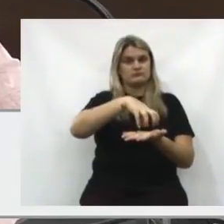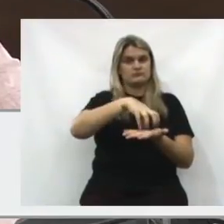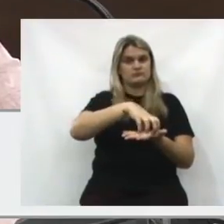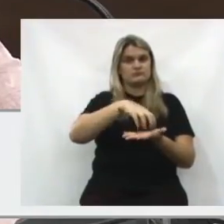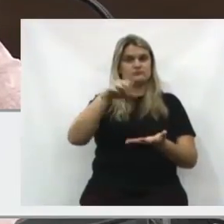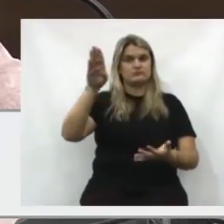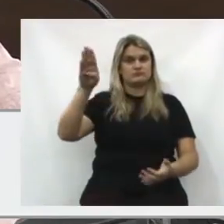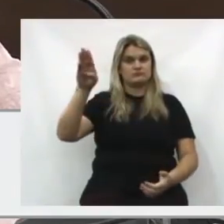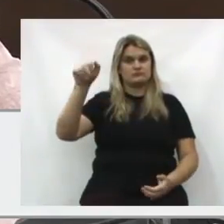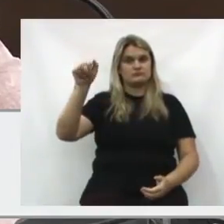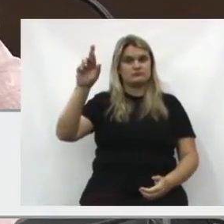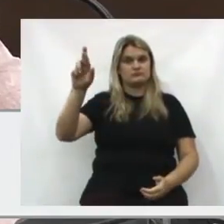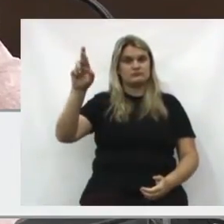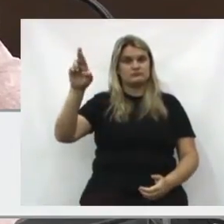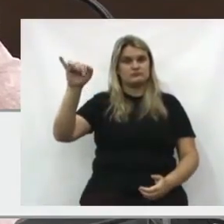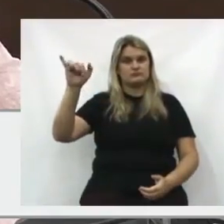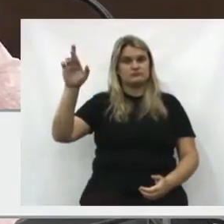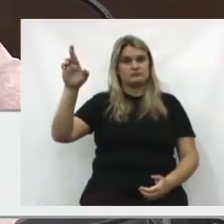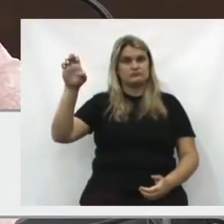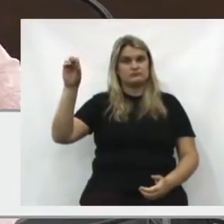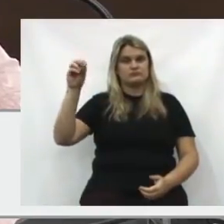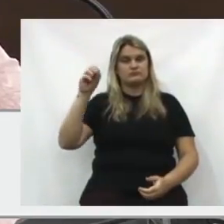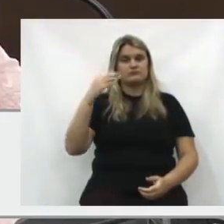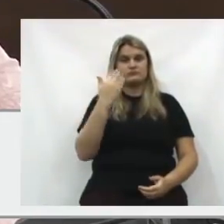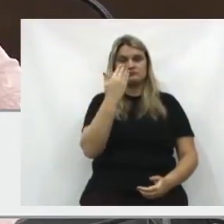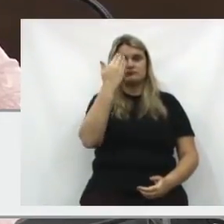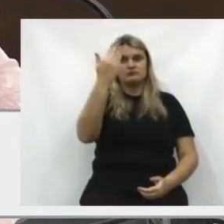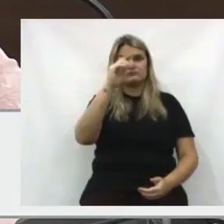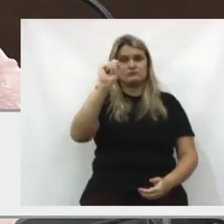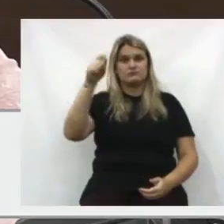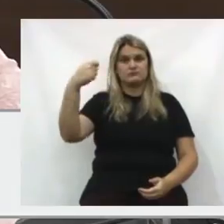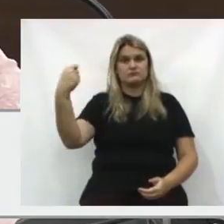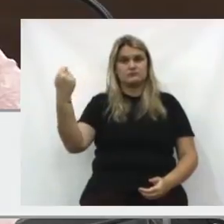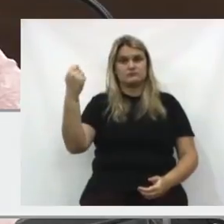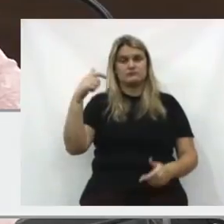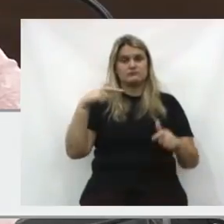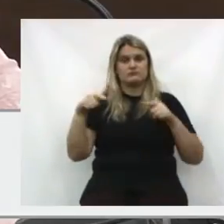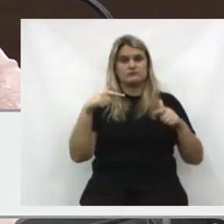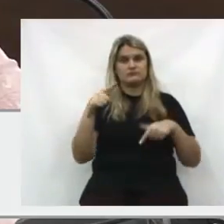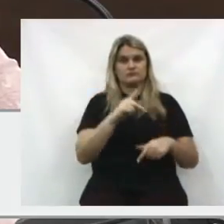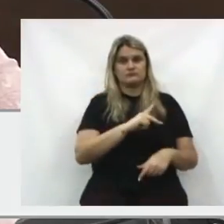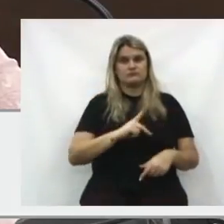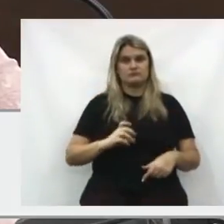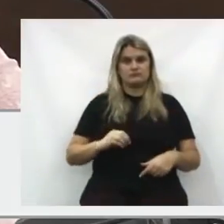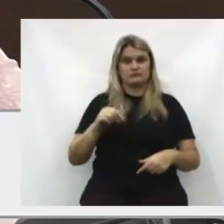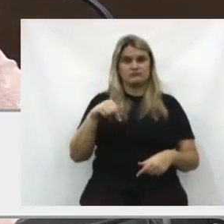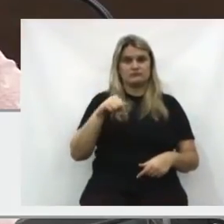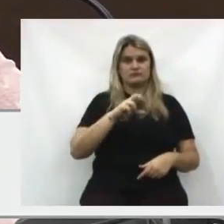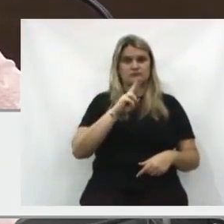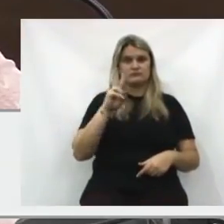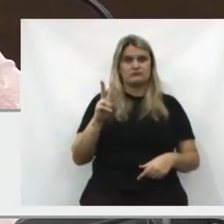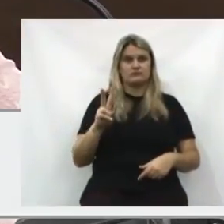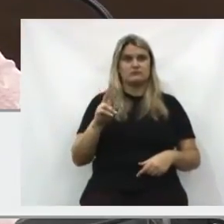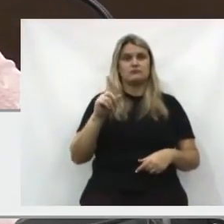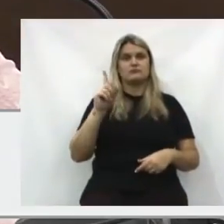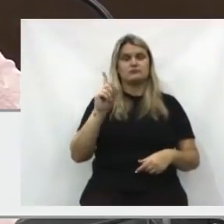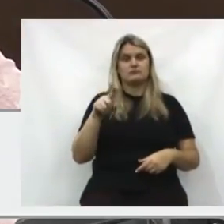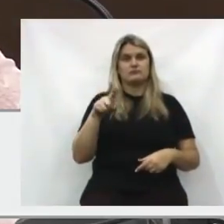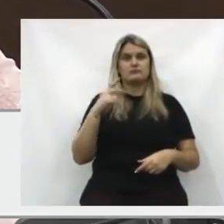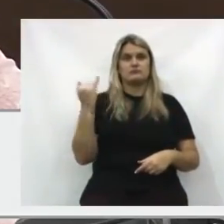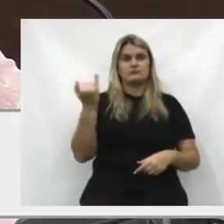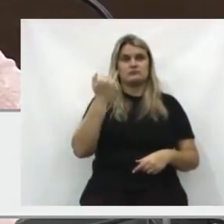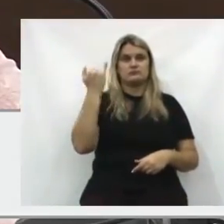na colônia Barreiros, de frente à Associação dos Servidores Públicos Municipais e União da